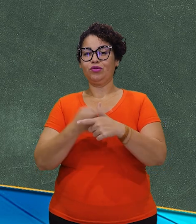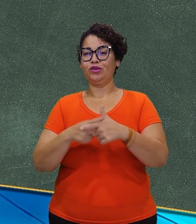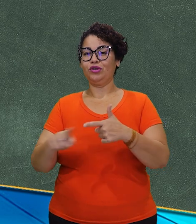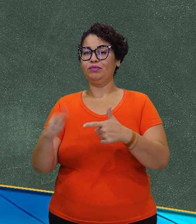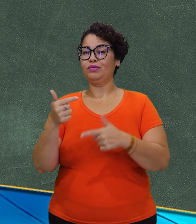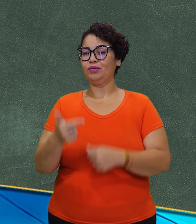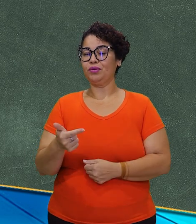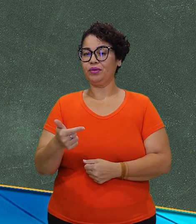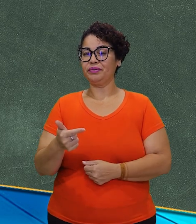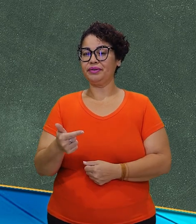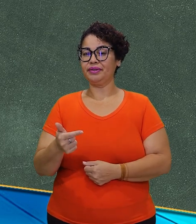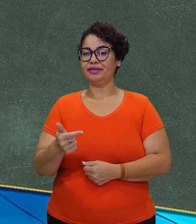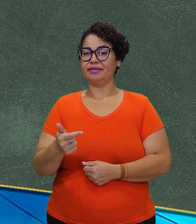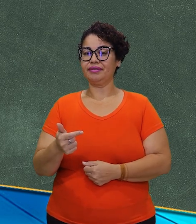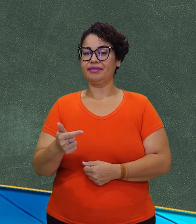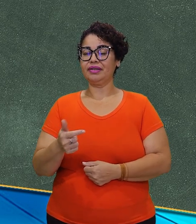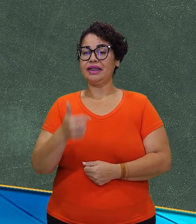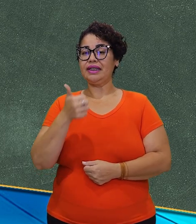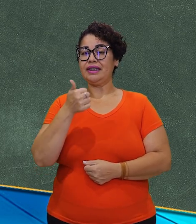sobre 2.